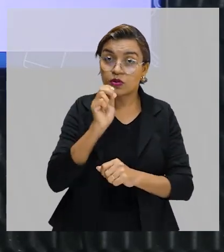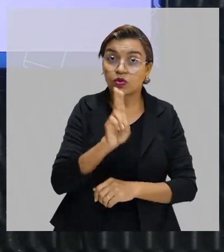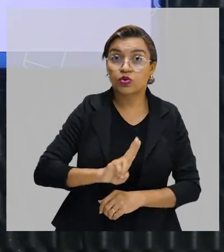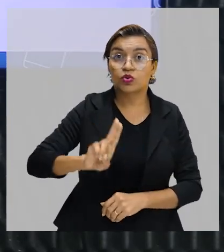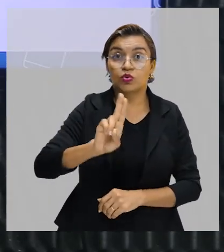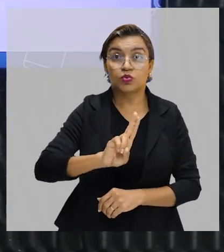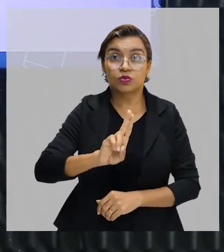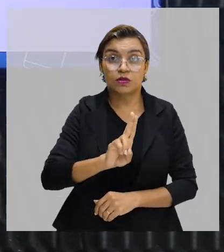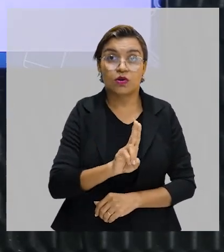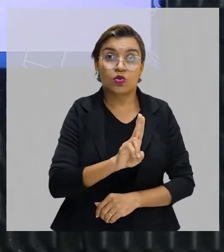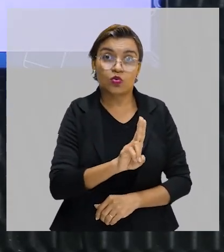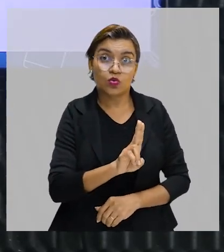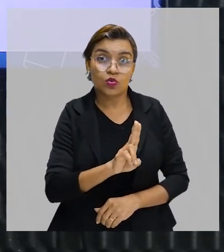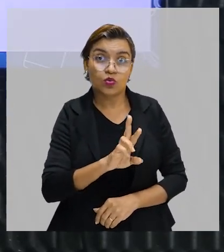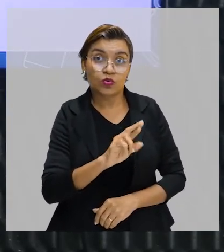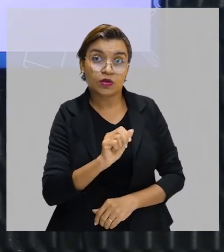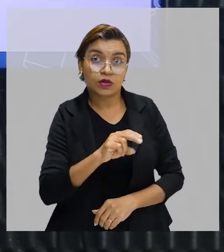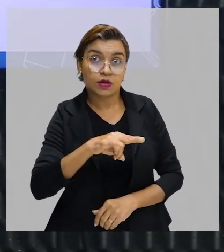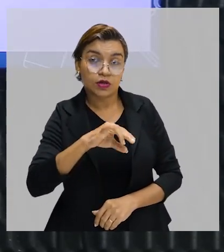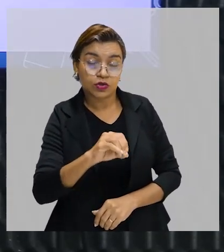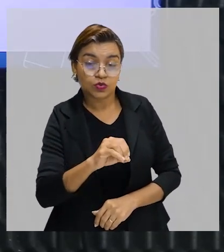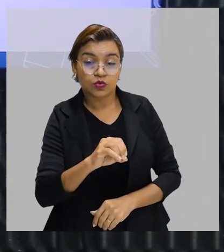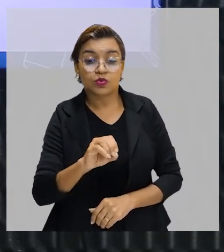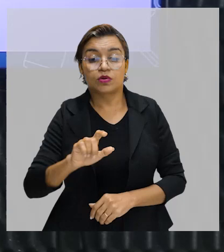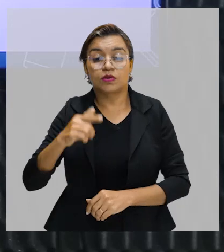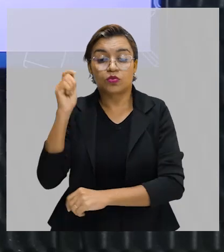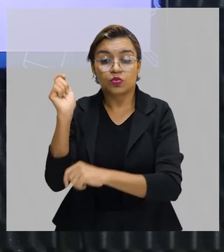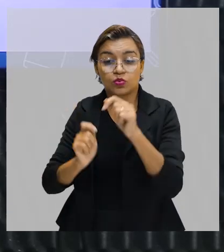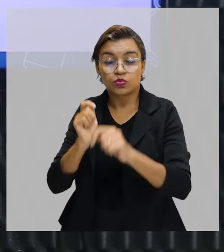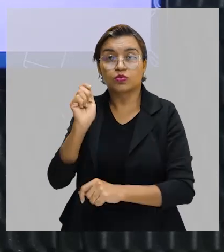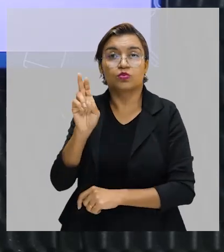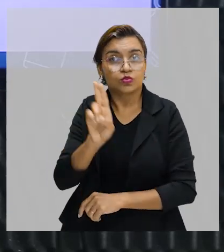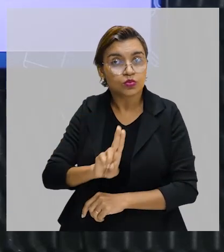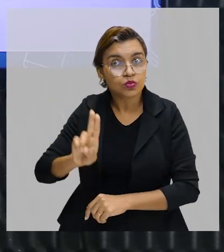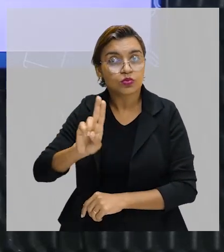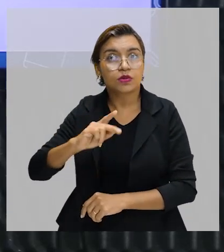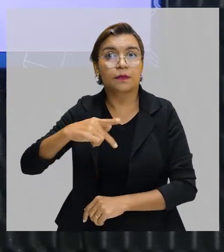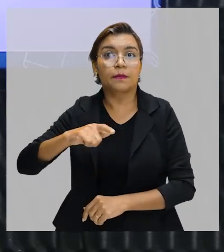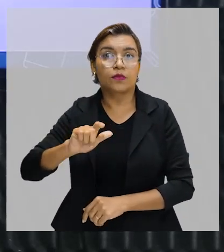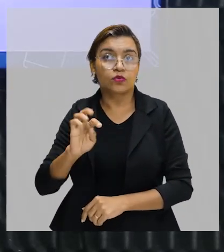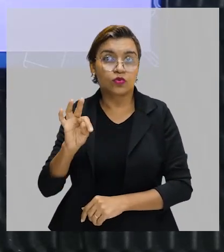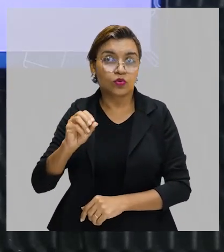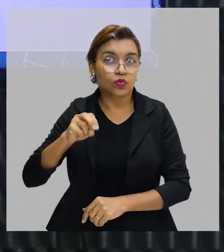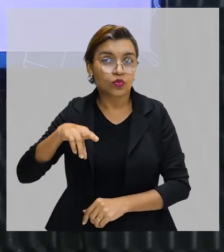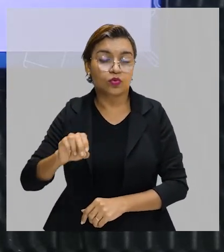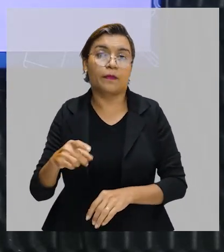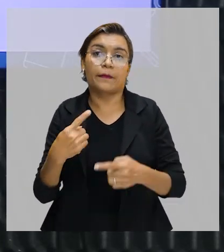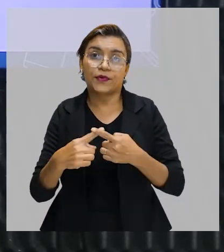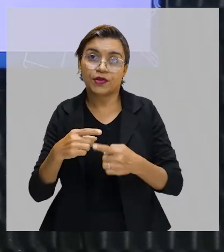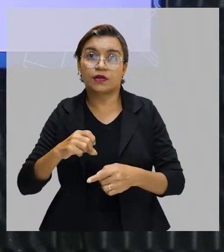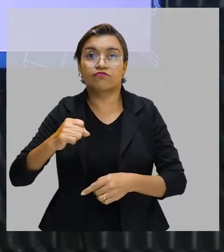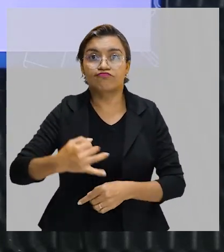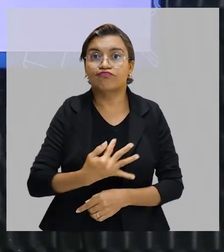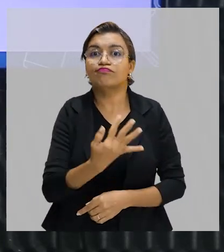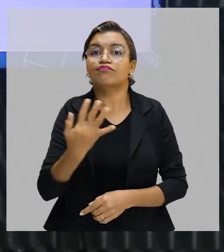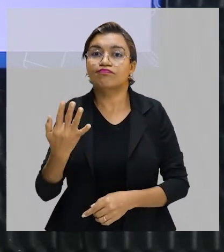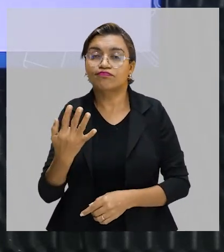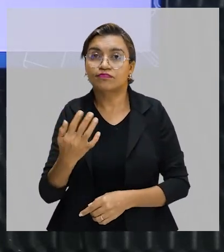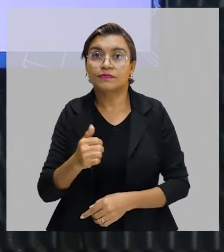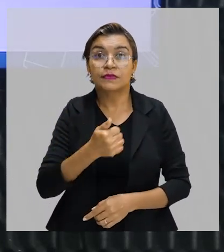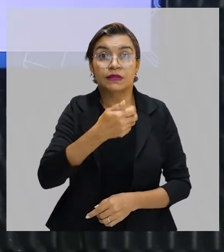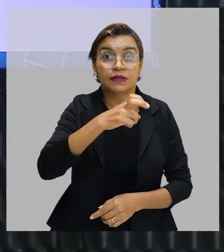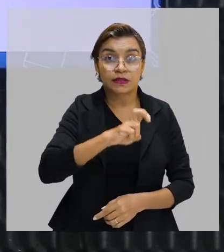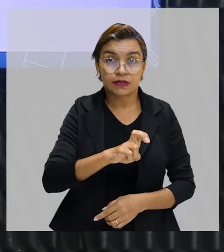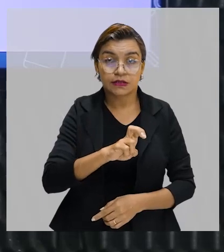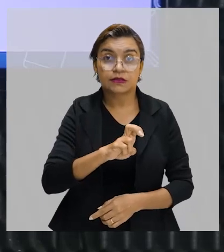as usinas que utilizam plutônio, tá ok? Porque nós temos essas quantidades aí, ó. São 15 quilos de